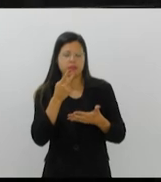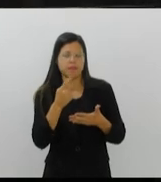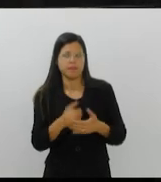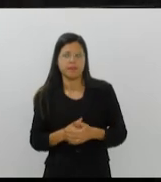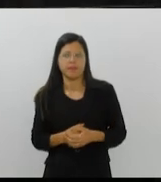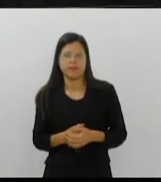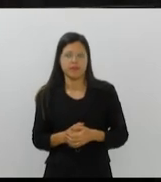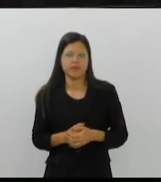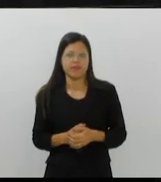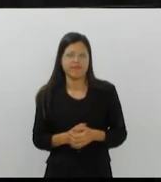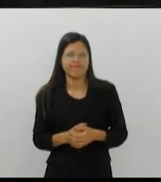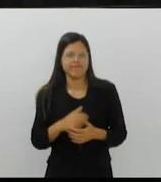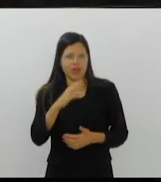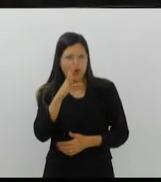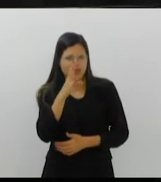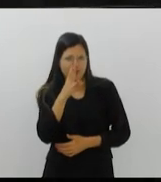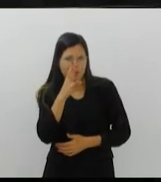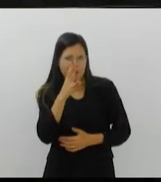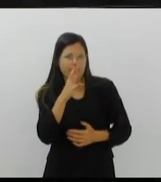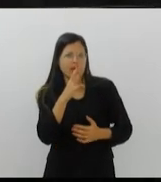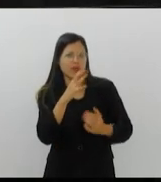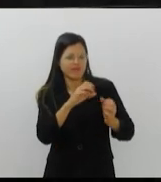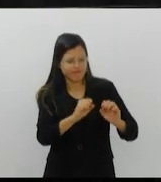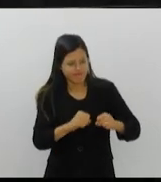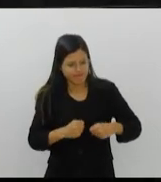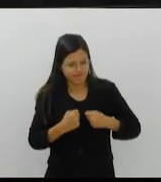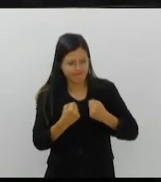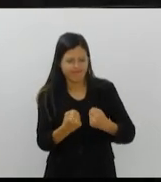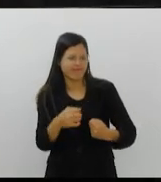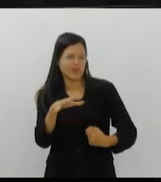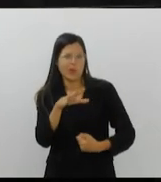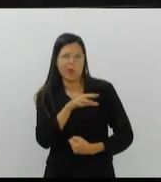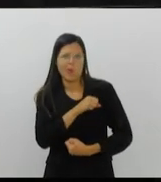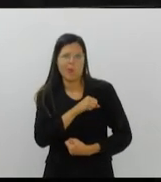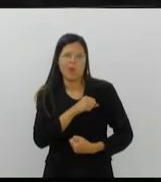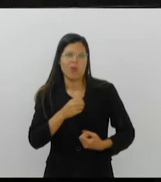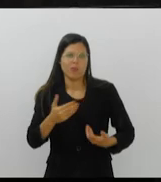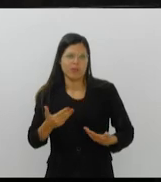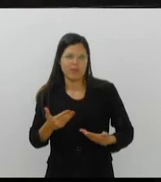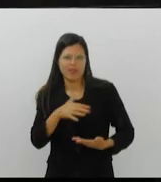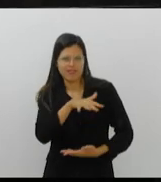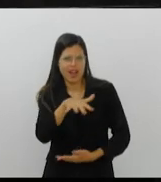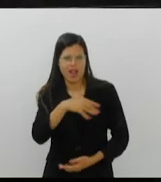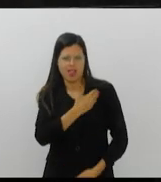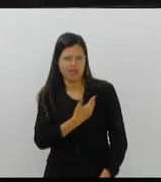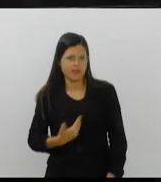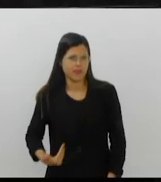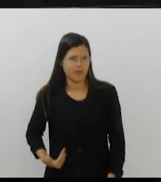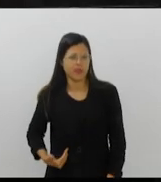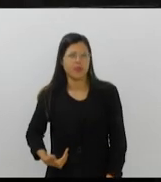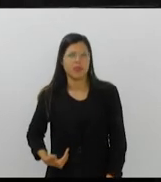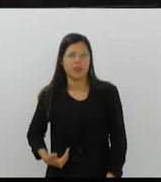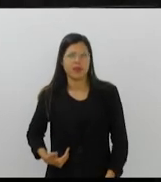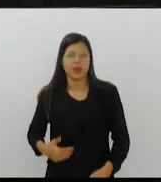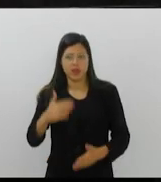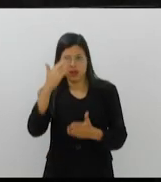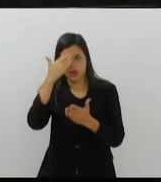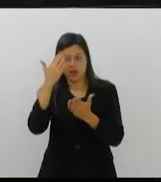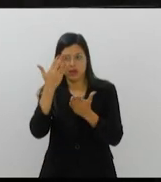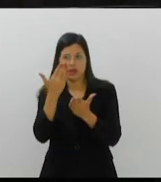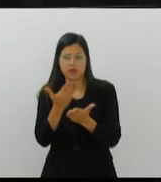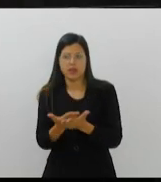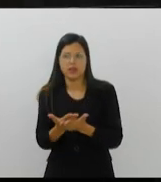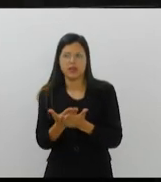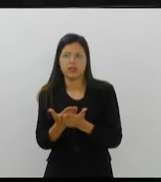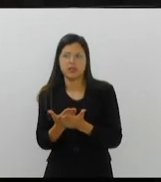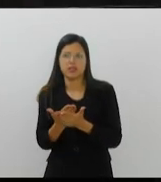eu admiro a sua dedicação, a sua paixão pelo serviço público, me inspiram, e acreditar no poder transformador